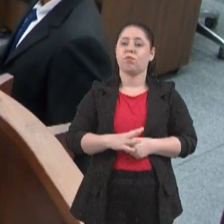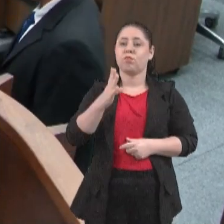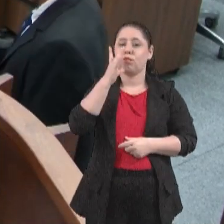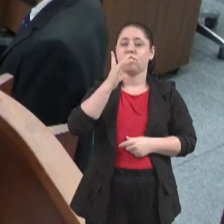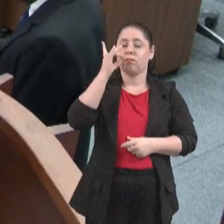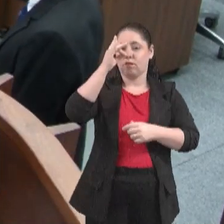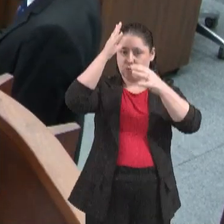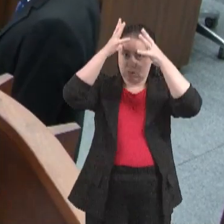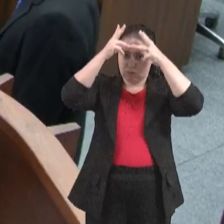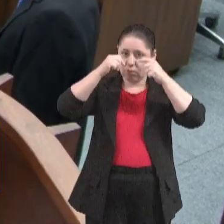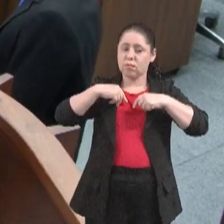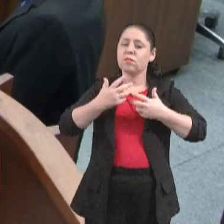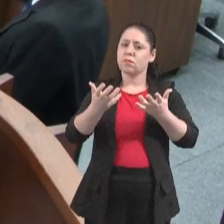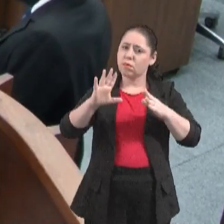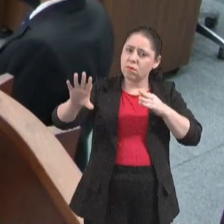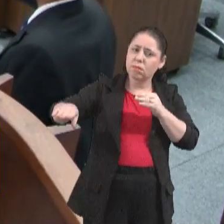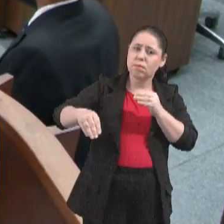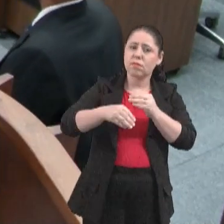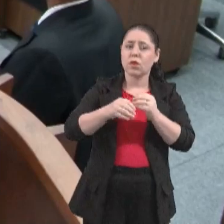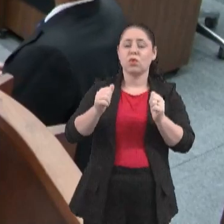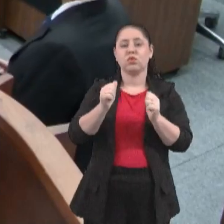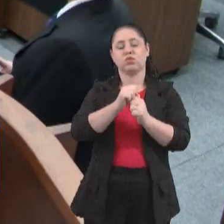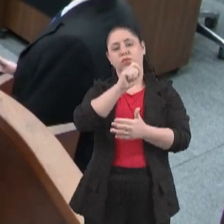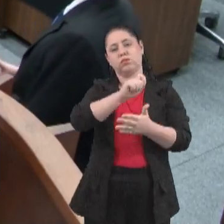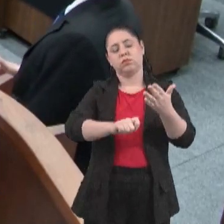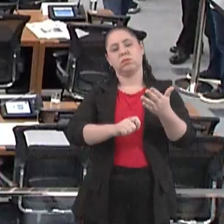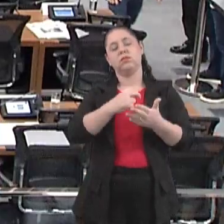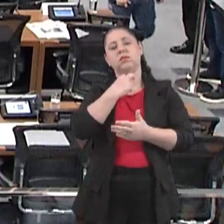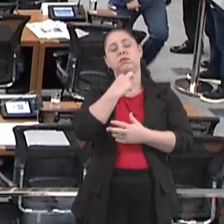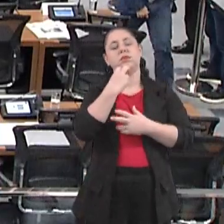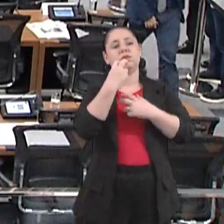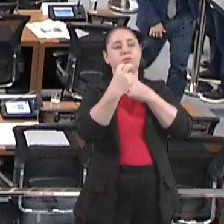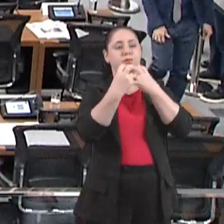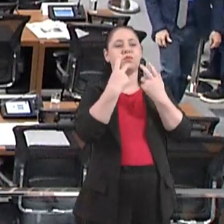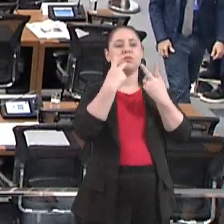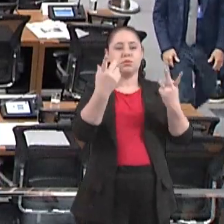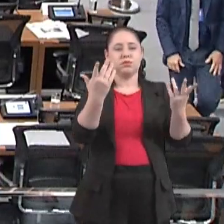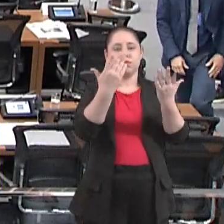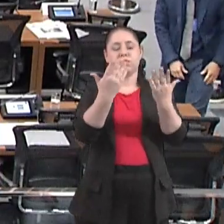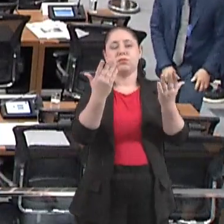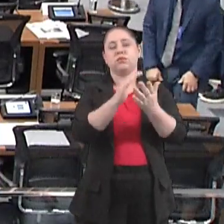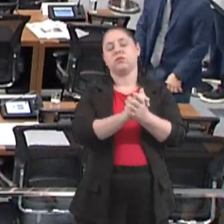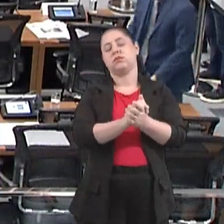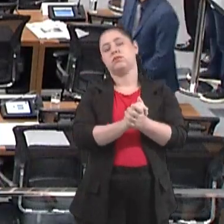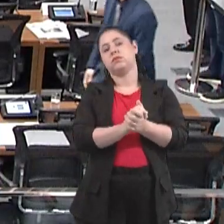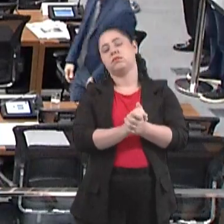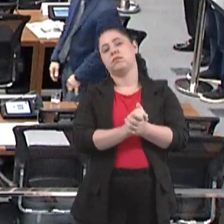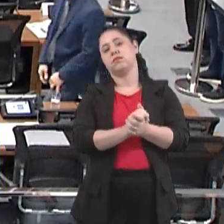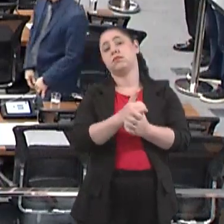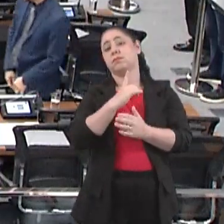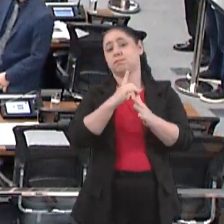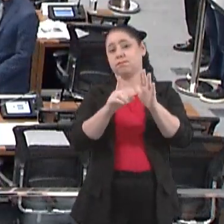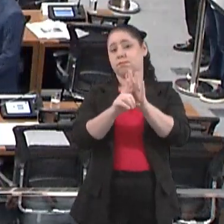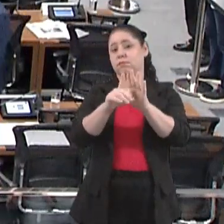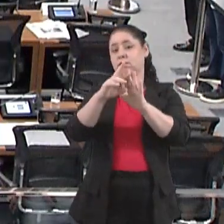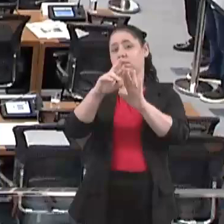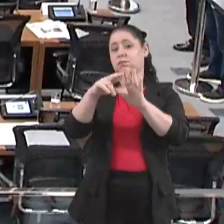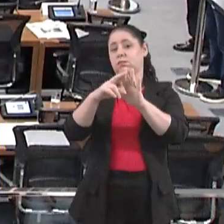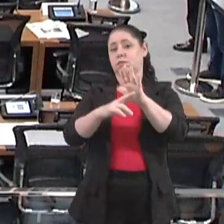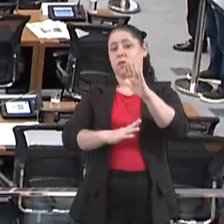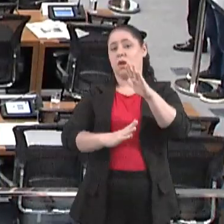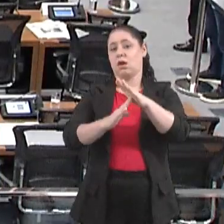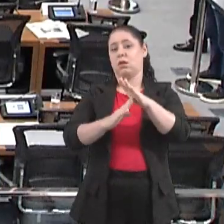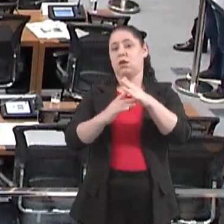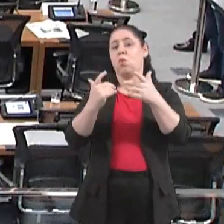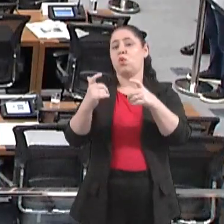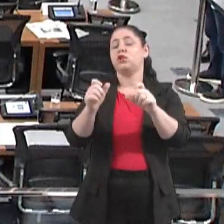Deputado Paulo, eu também quero me somar a essa voz e realmente a gente ter uma lei que regule os